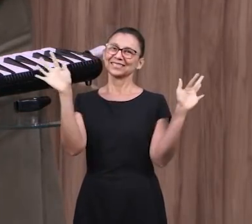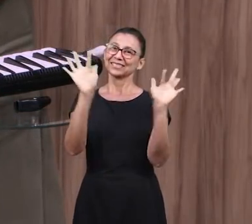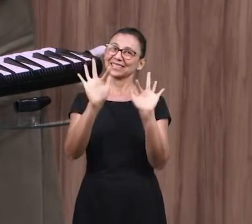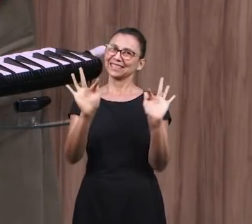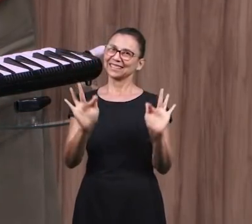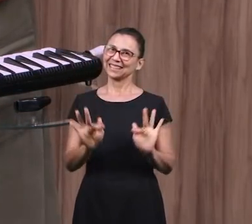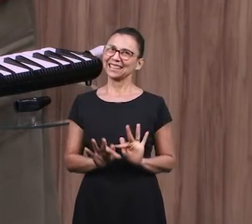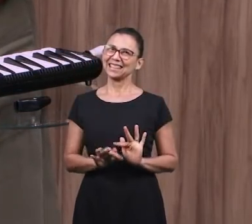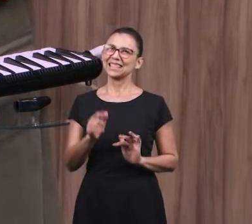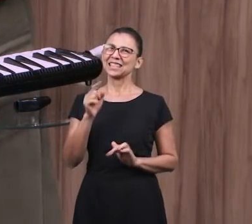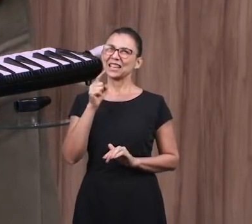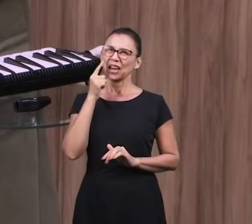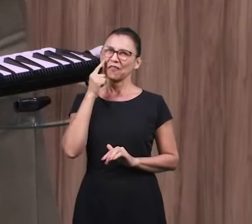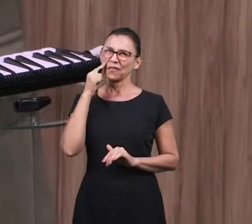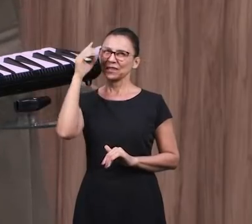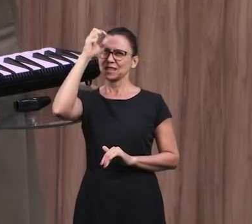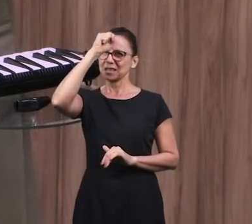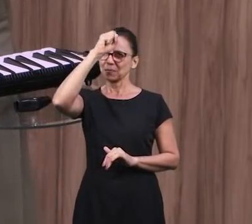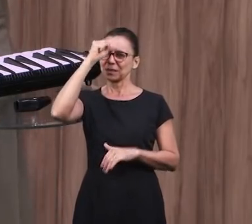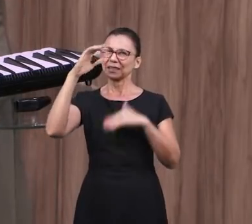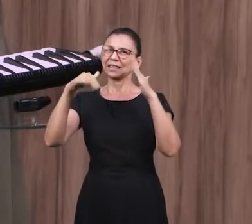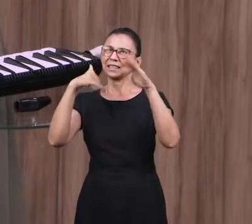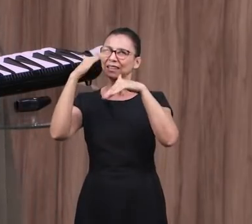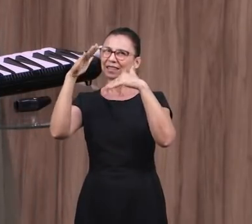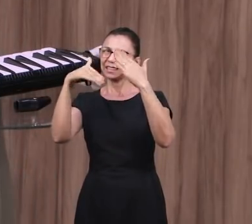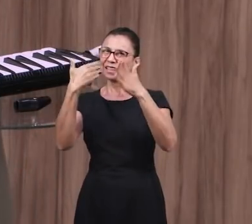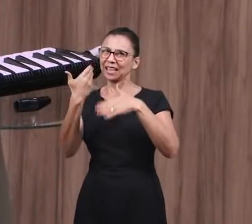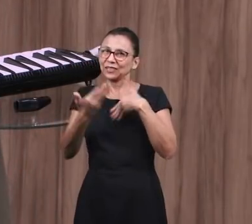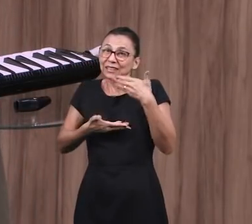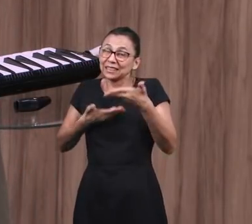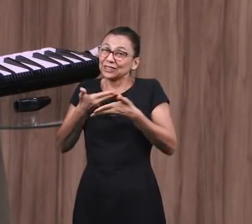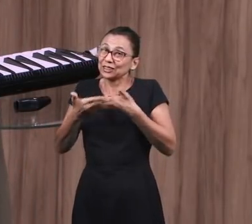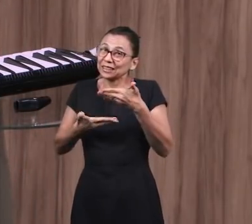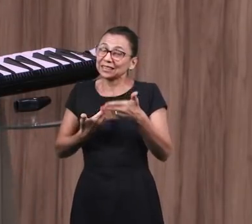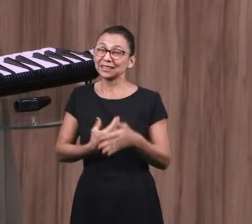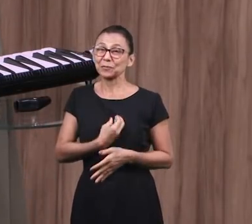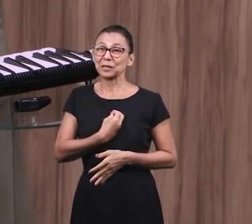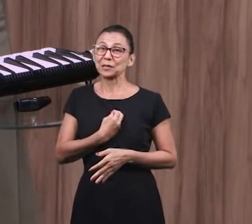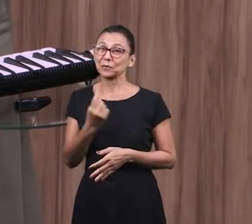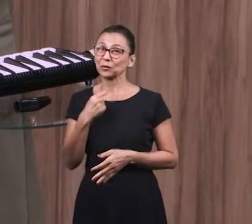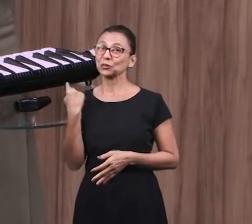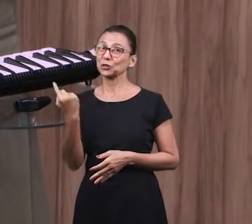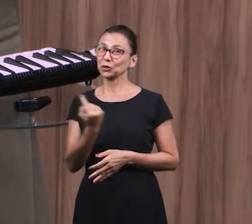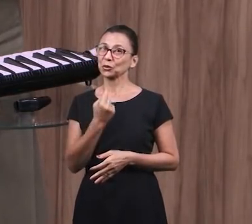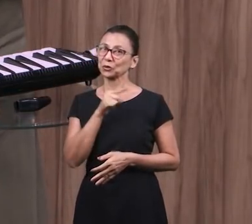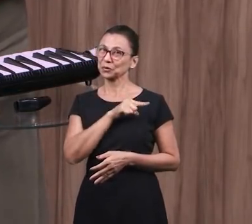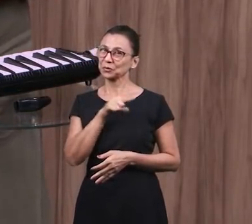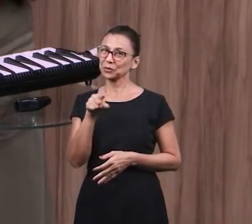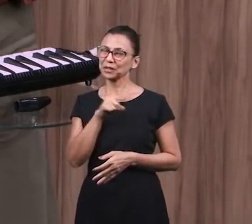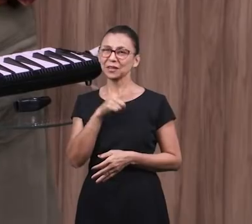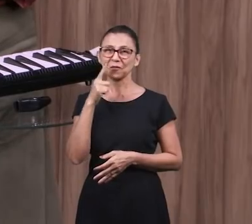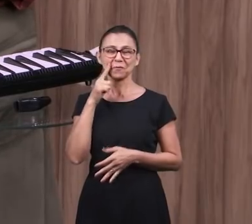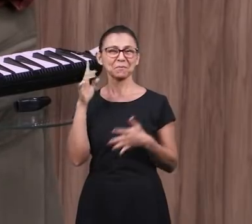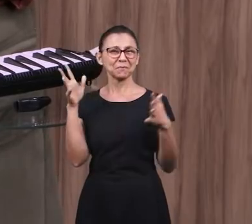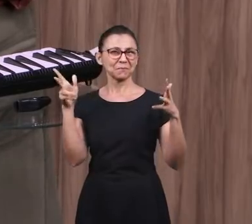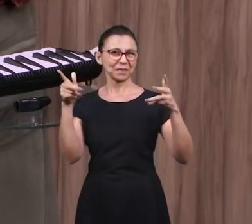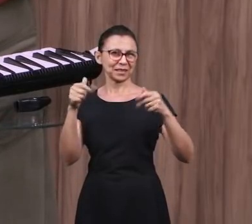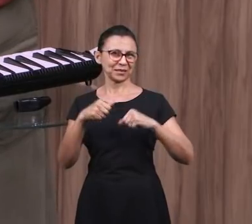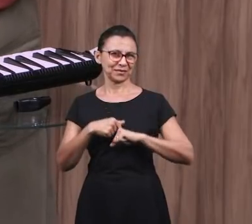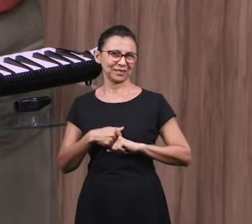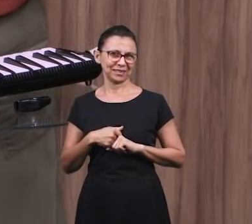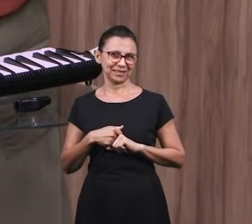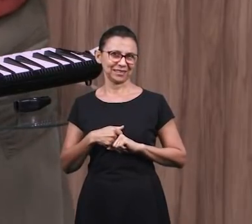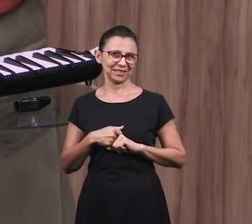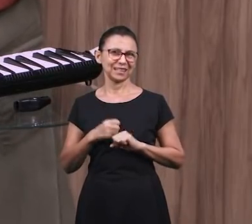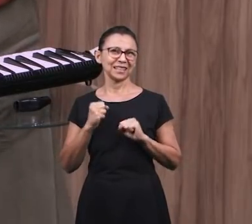em vermos o desenvolvimento, dedicação, a participação de todos vocês. E vejam que maravilha!